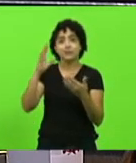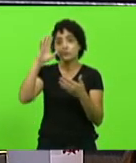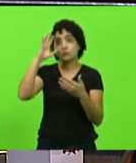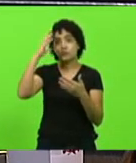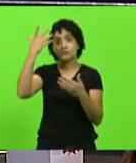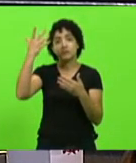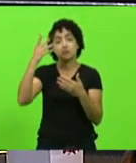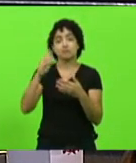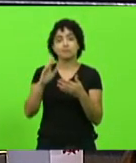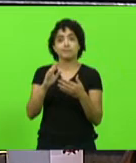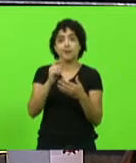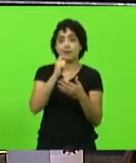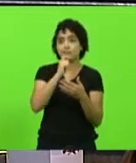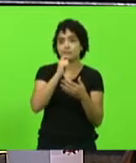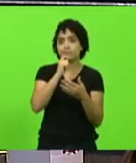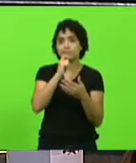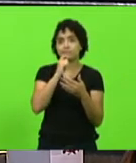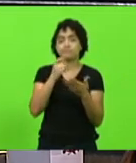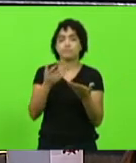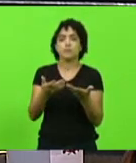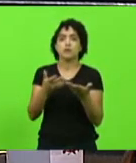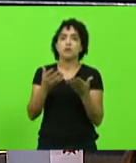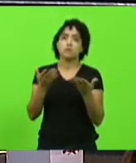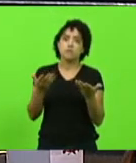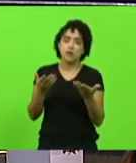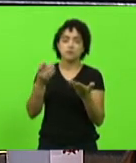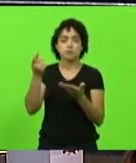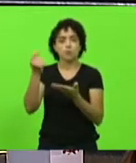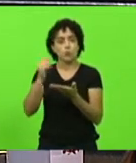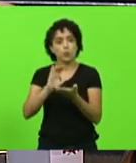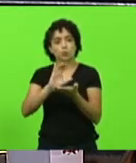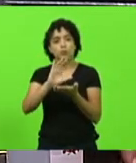definitiva. Obviamente que agora, com esses recursos do Estado,